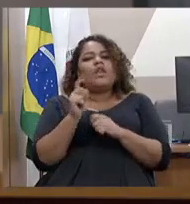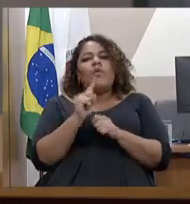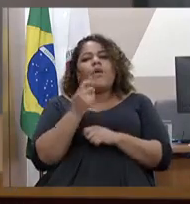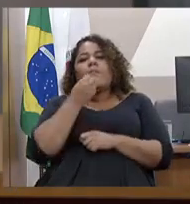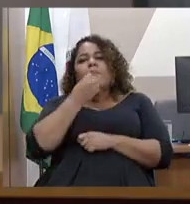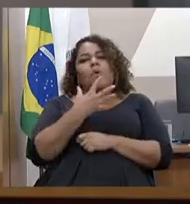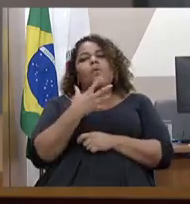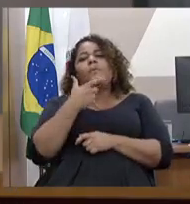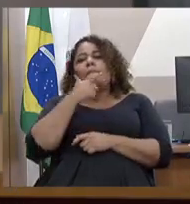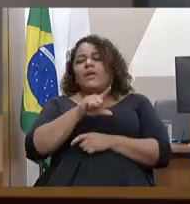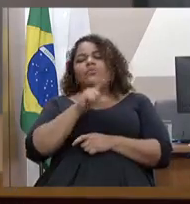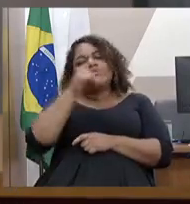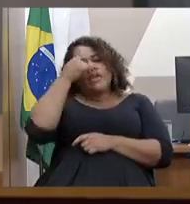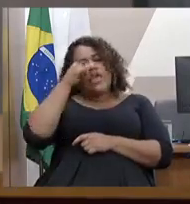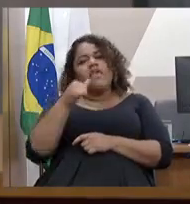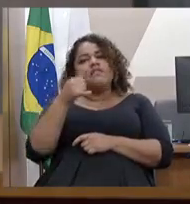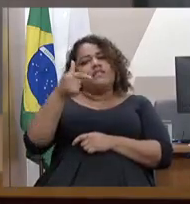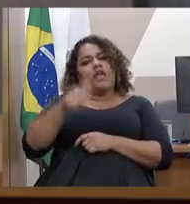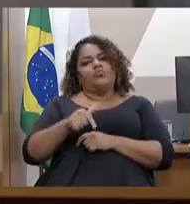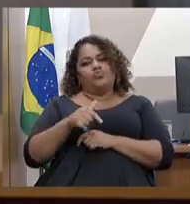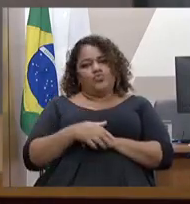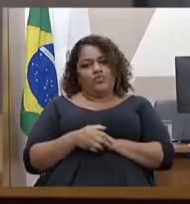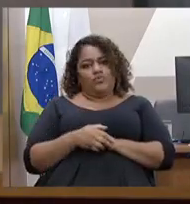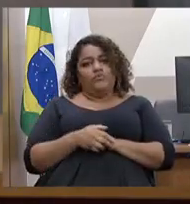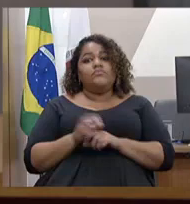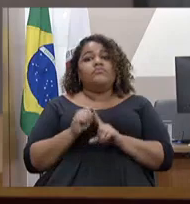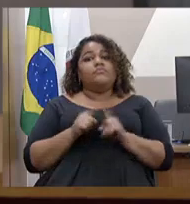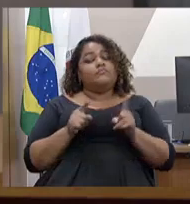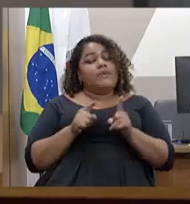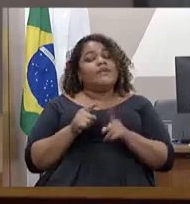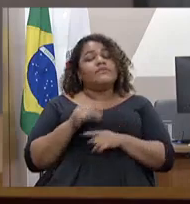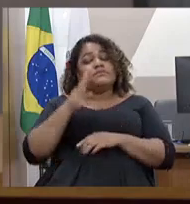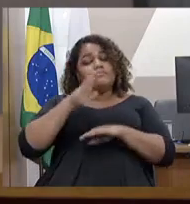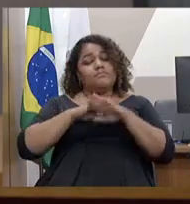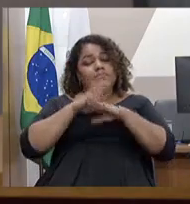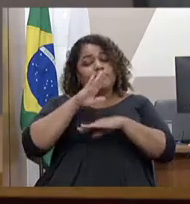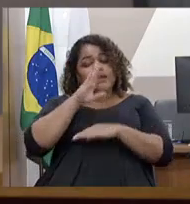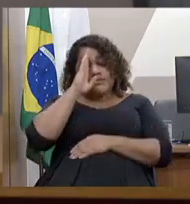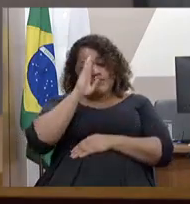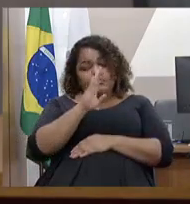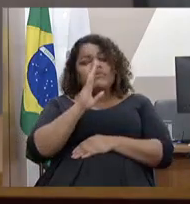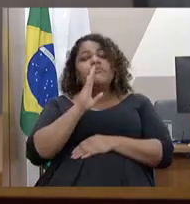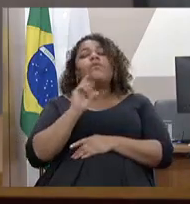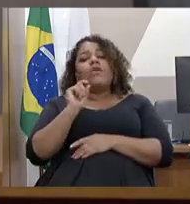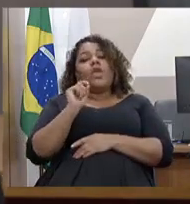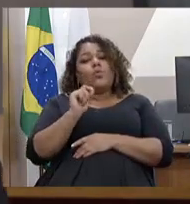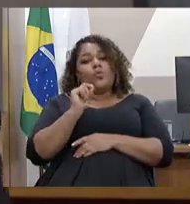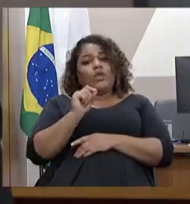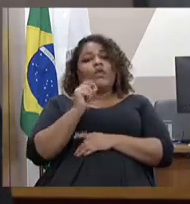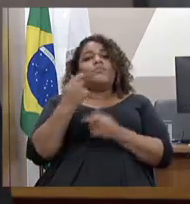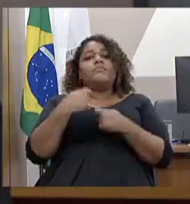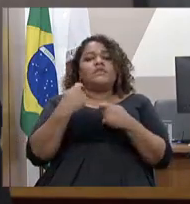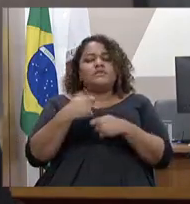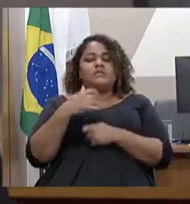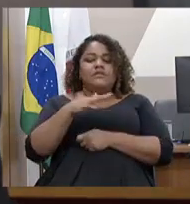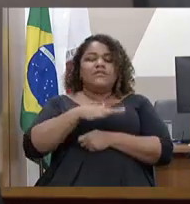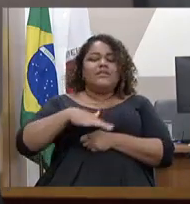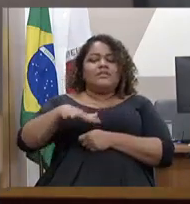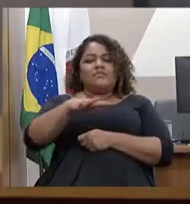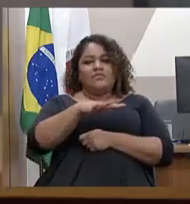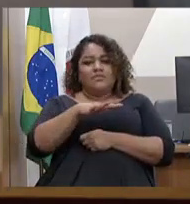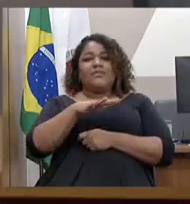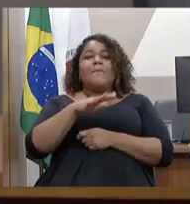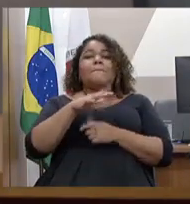suficientes para isso mas o mais importante é assim sempre ter a condição de um ambiente democrático